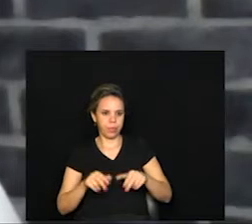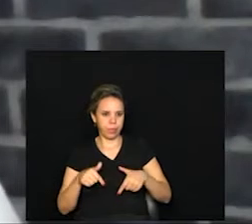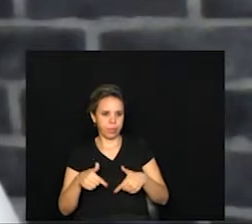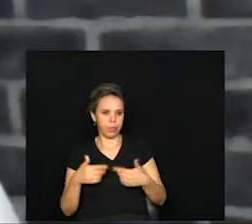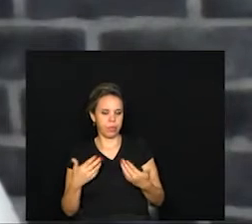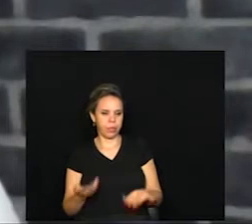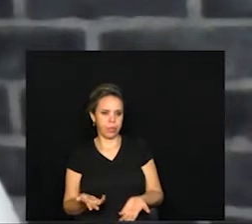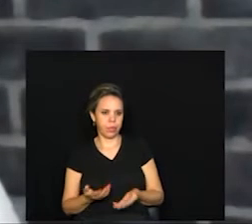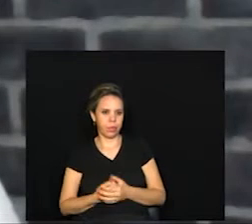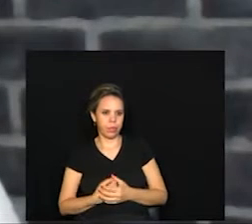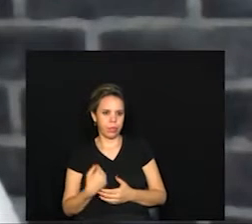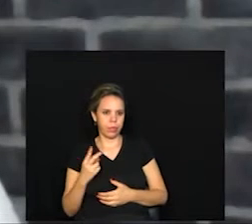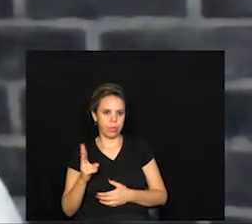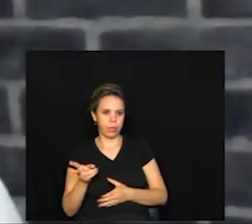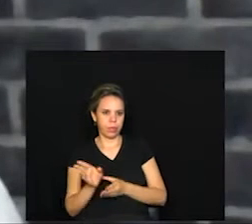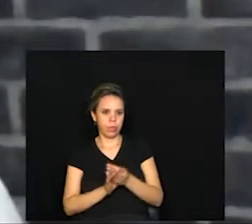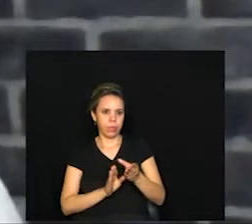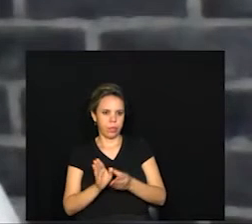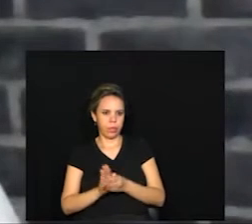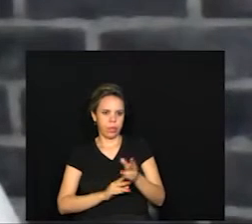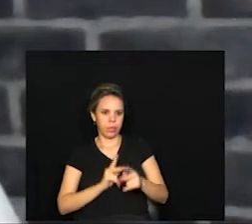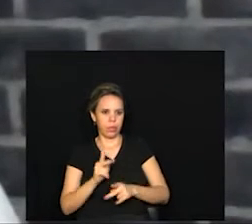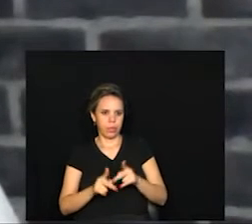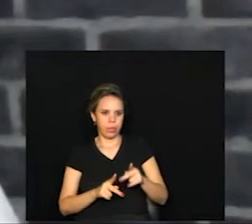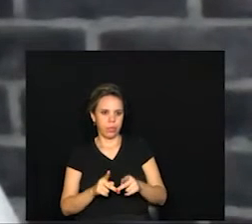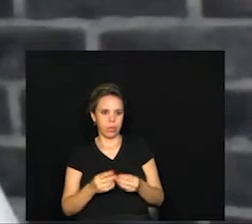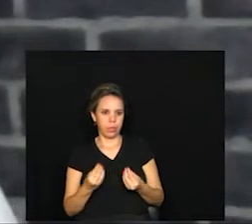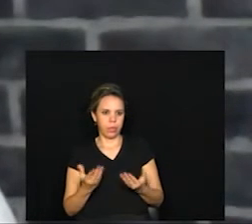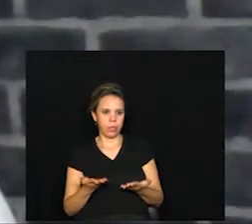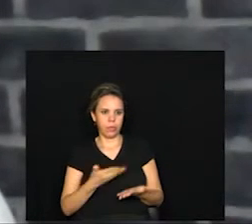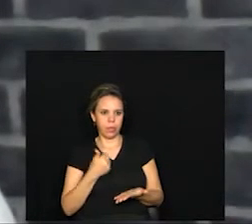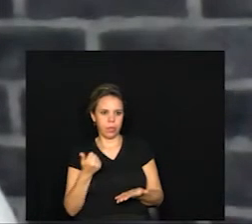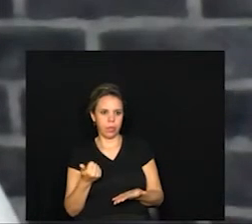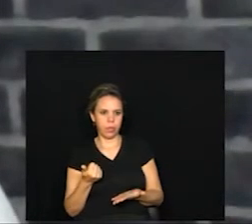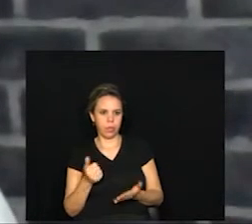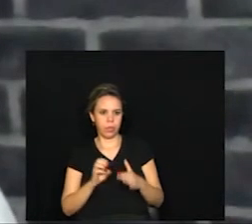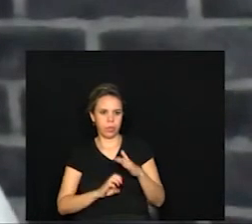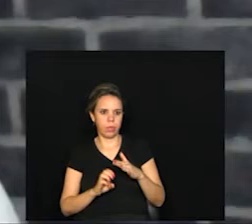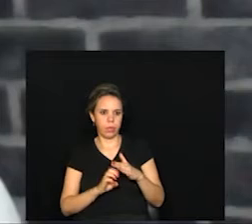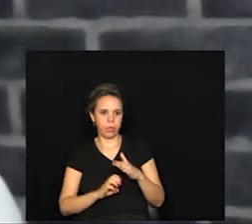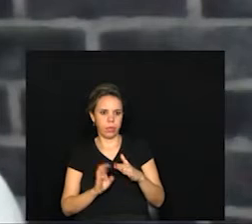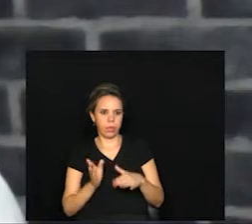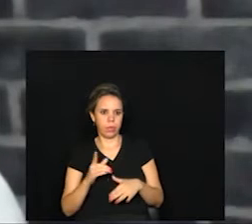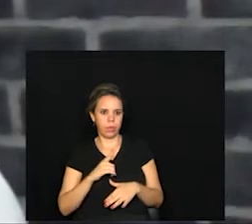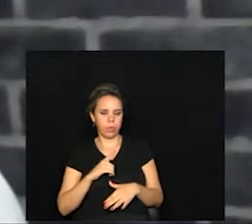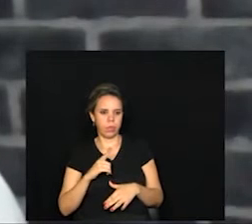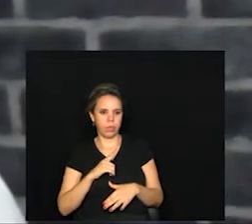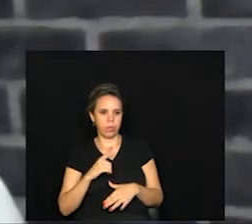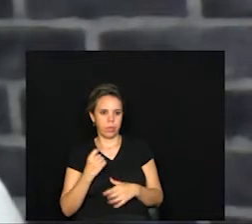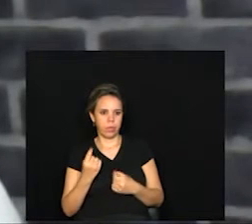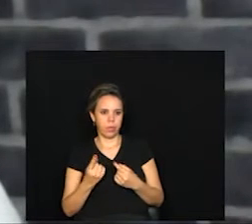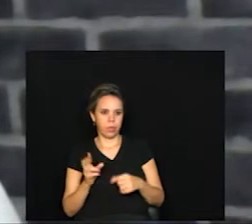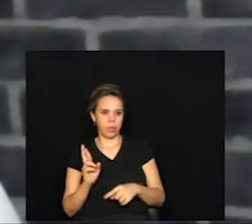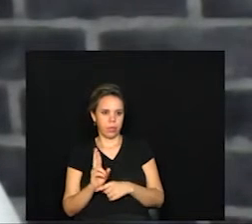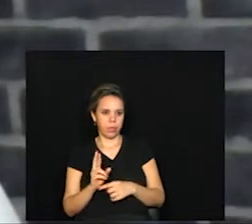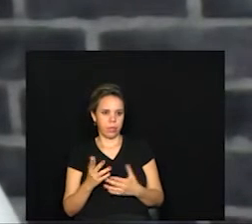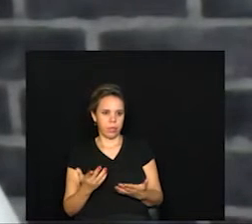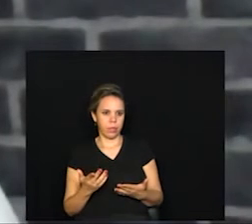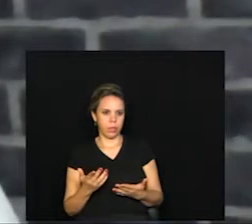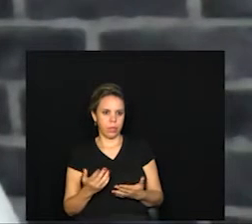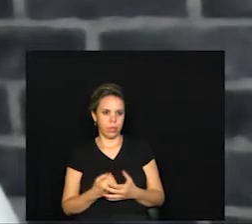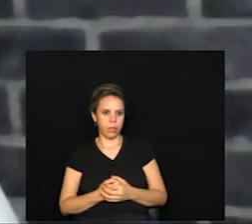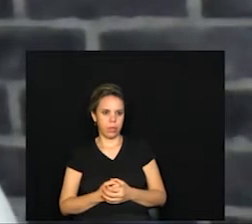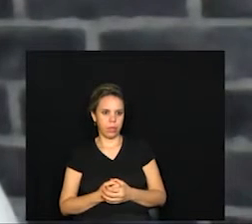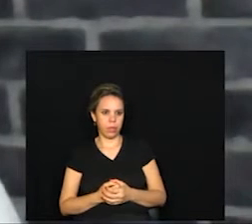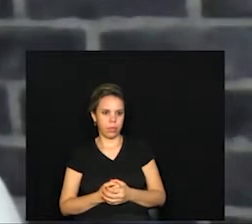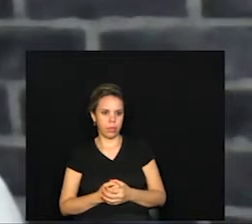ativo. A gente sempre orienta o consumidor que dê preferência para as empresas que ele já tem alguma referência no mercado,